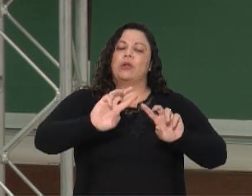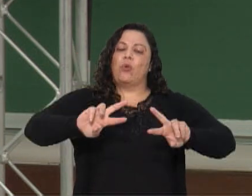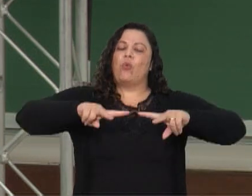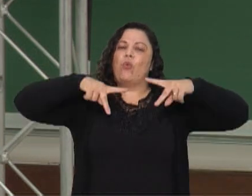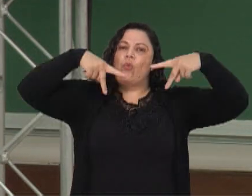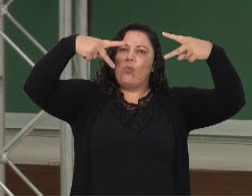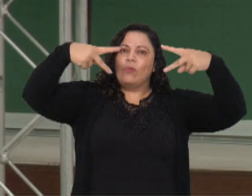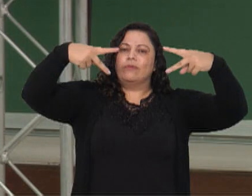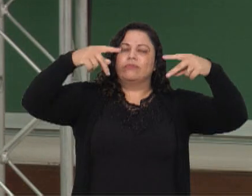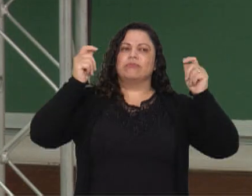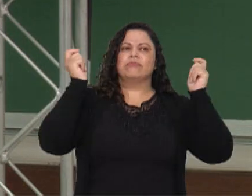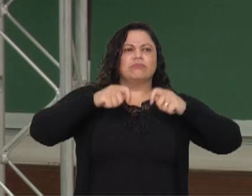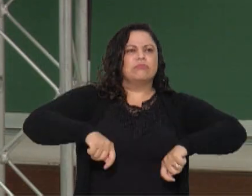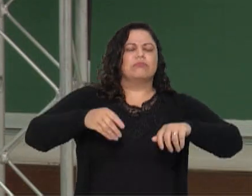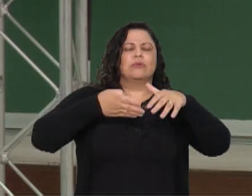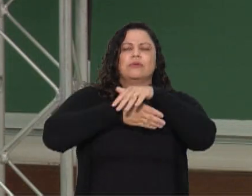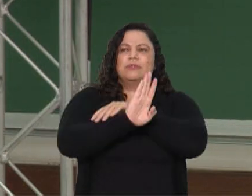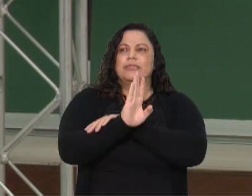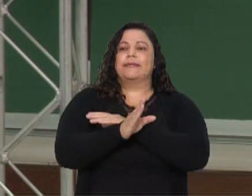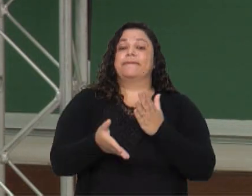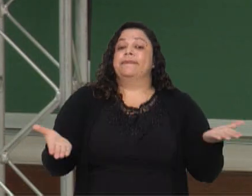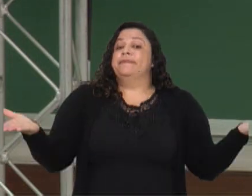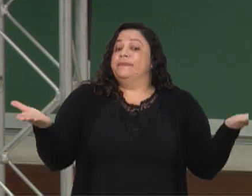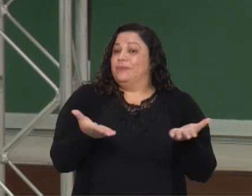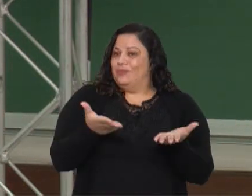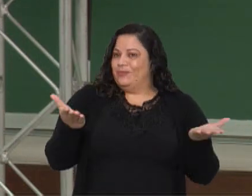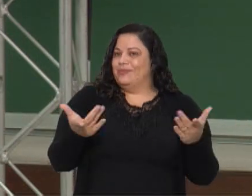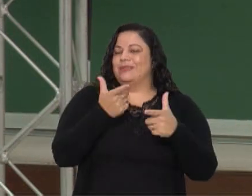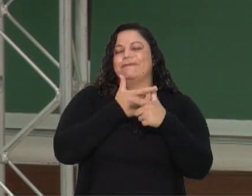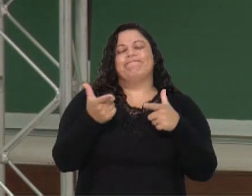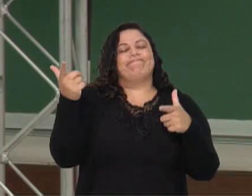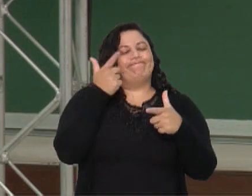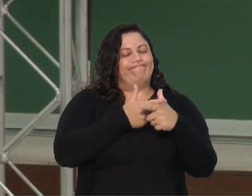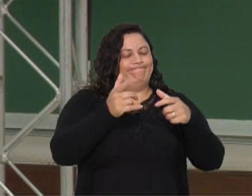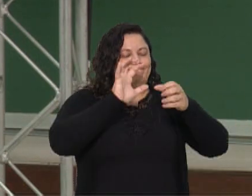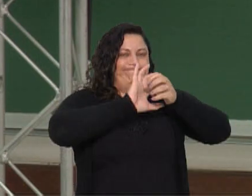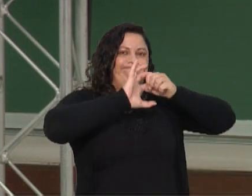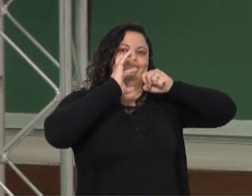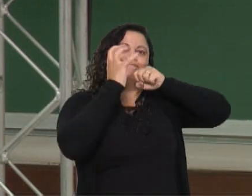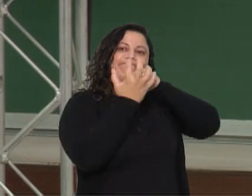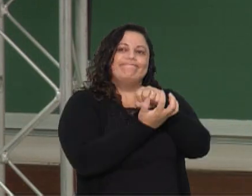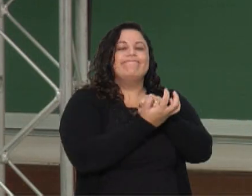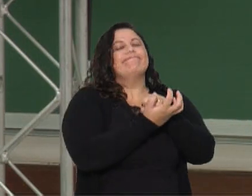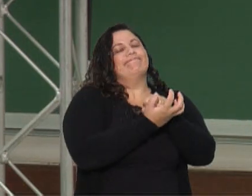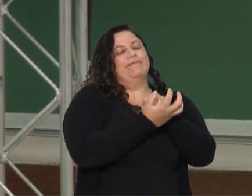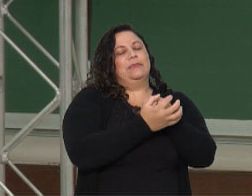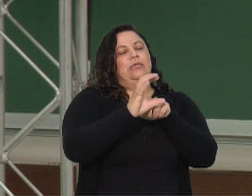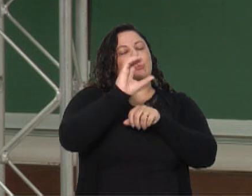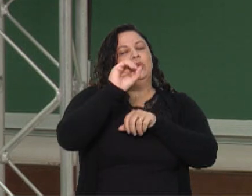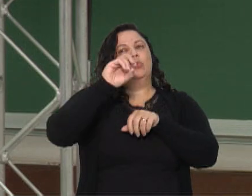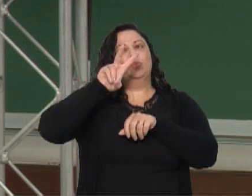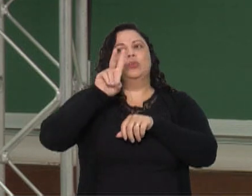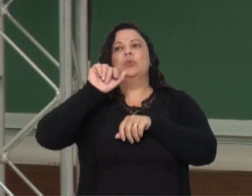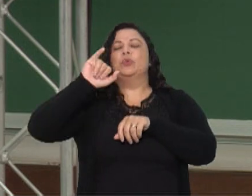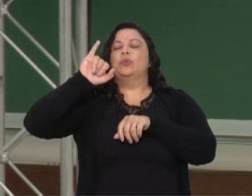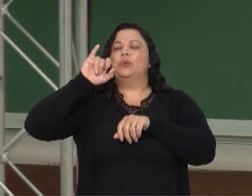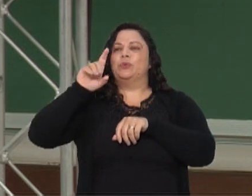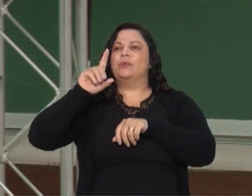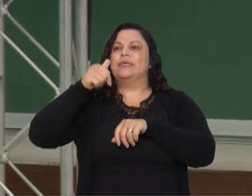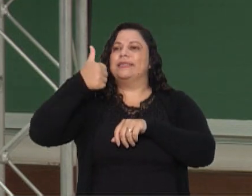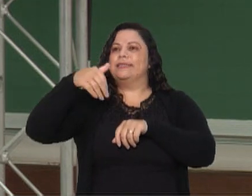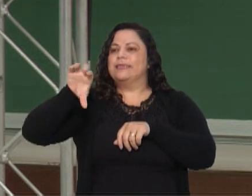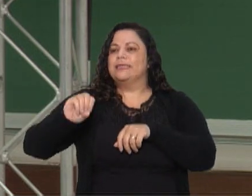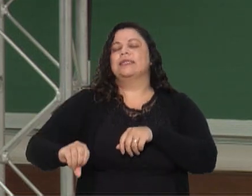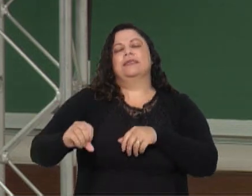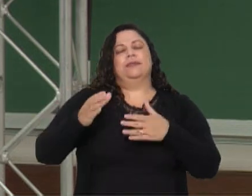institutobard.com.br. Esse ano, pessoal, com esse problema que nós estamos do Covid-19, a casa está fazendo 30 anos e